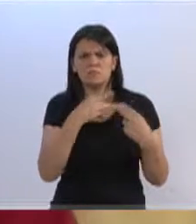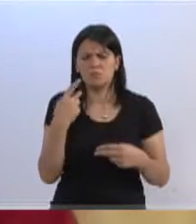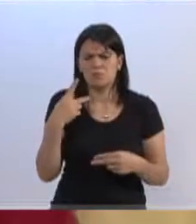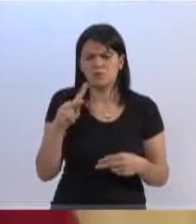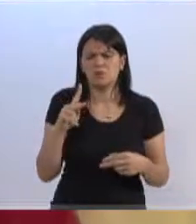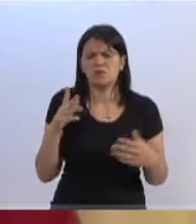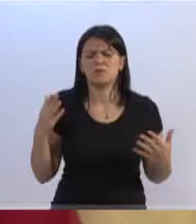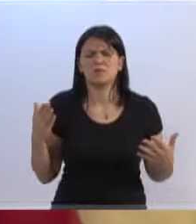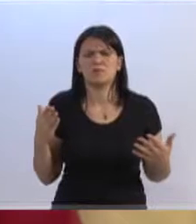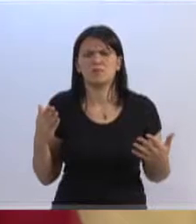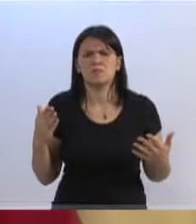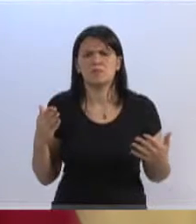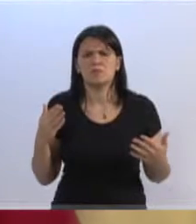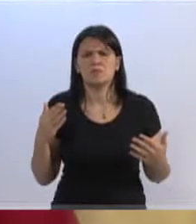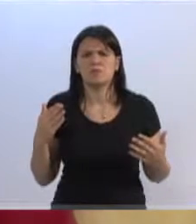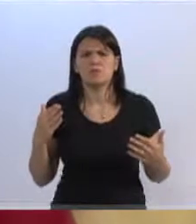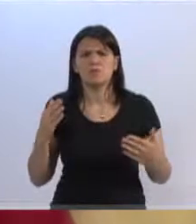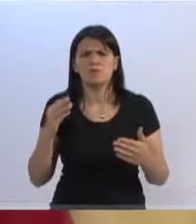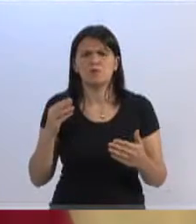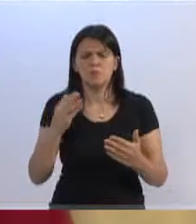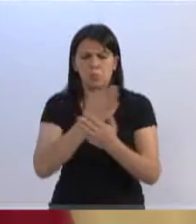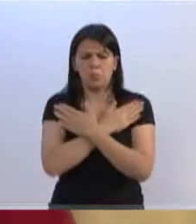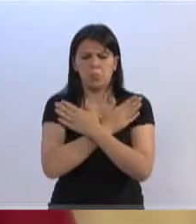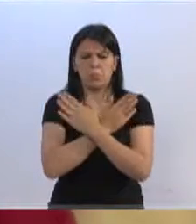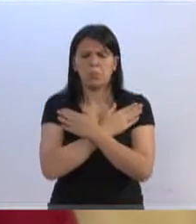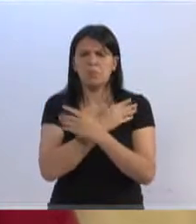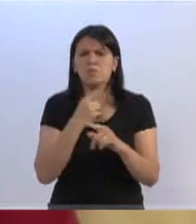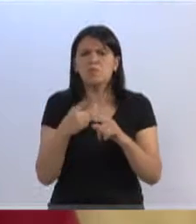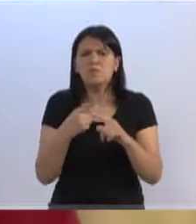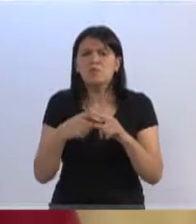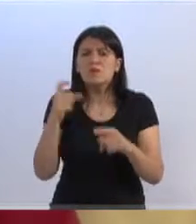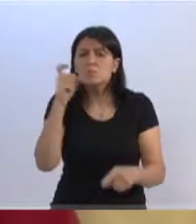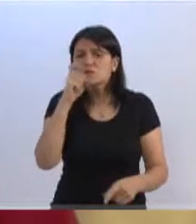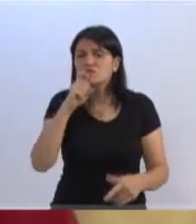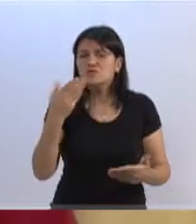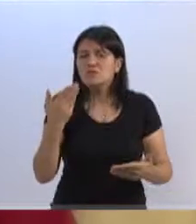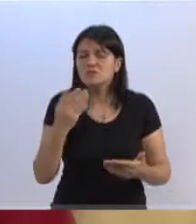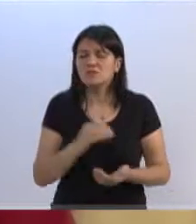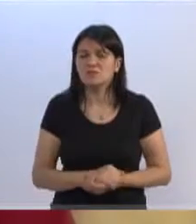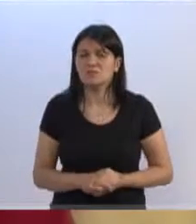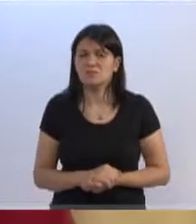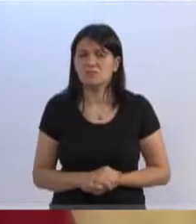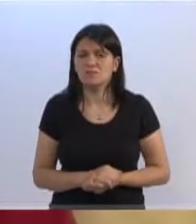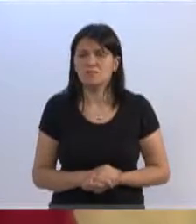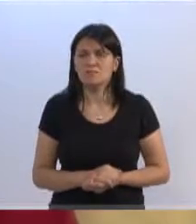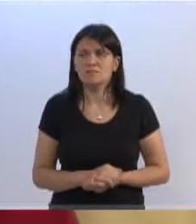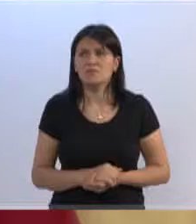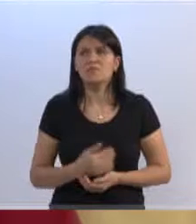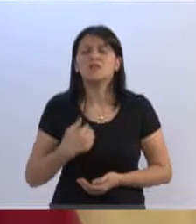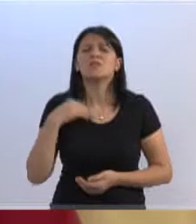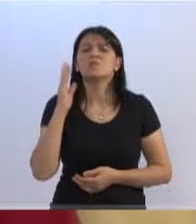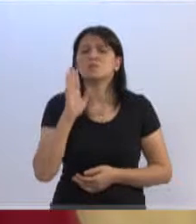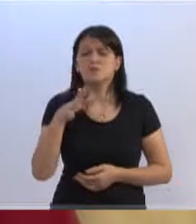pelo grande desemprego que nós temos no nosso país, porque isso é falácia, isso não é verdade, isso é mentira. Eu já